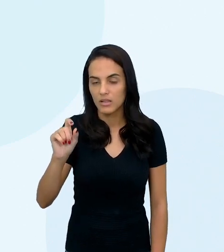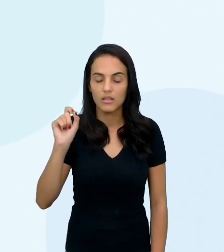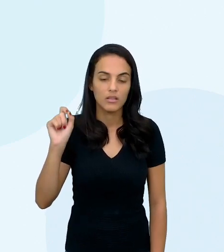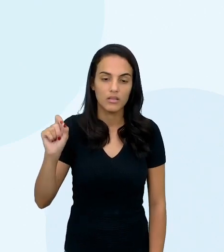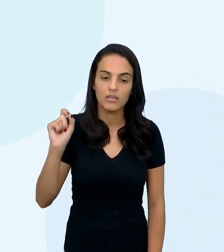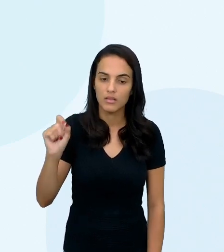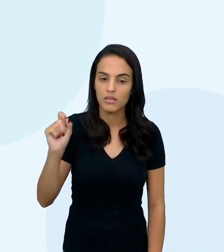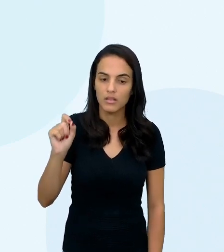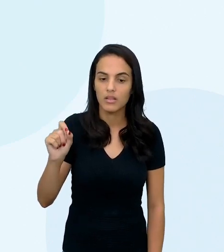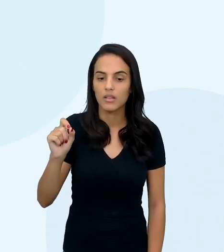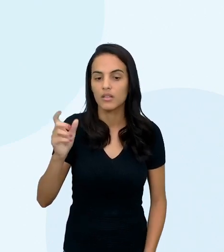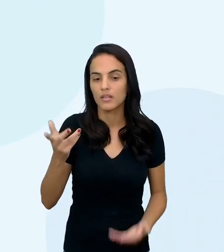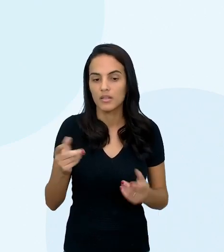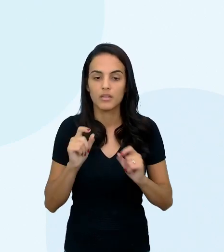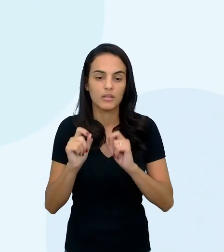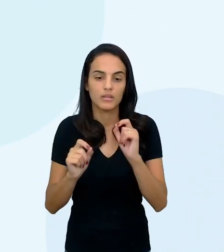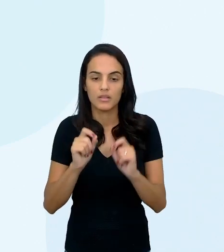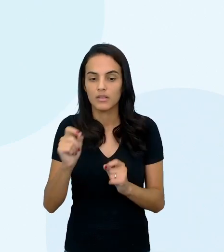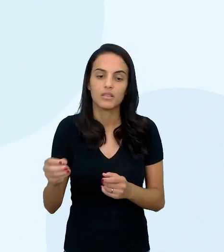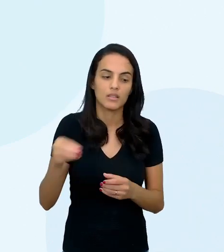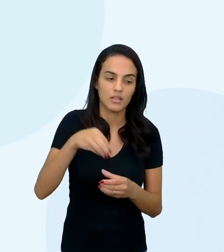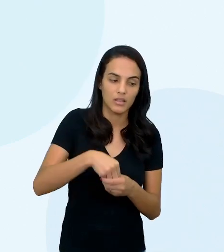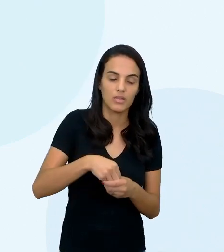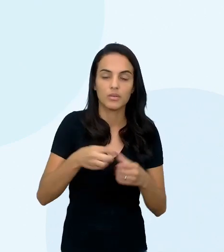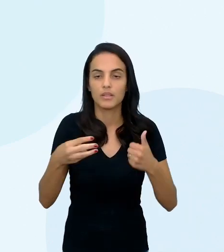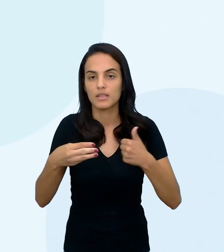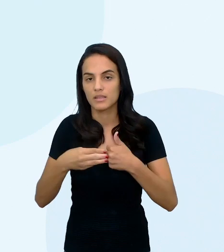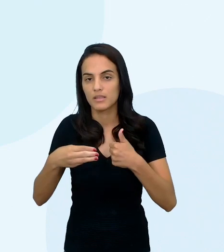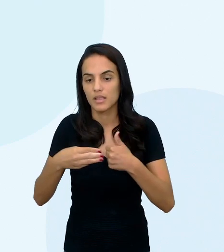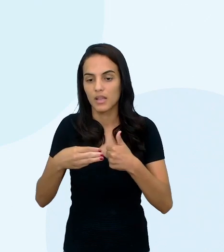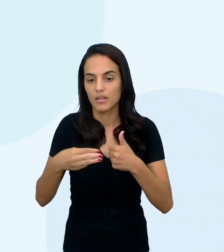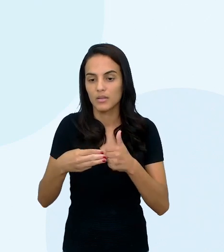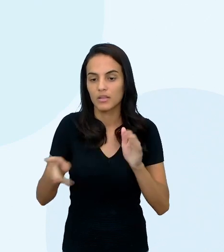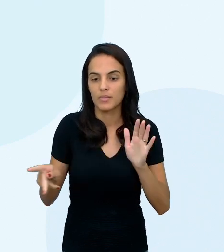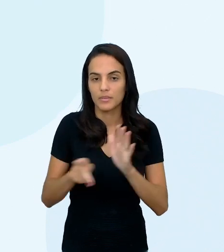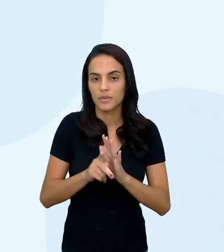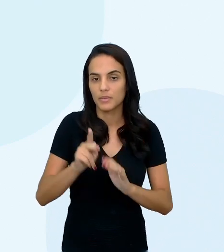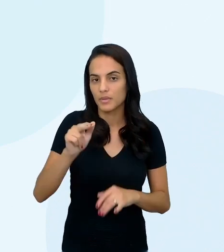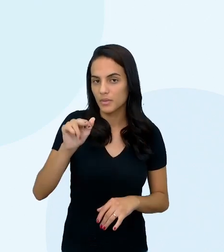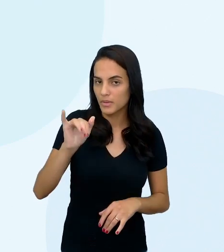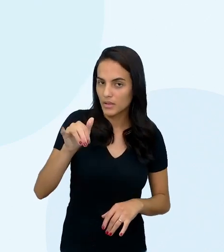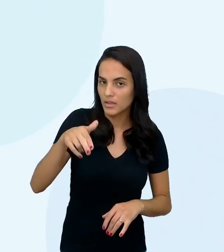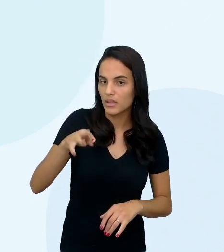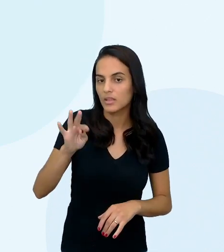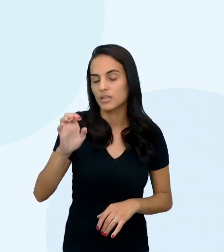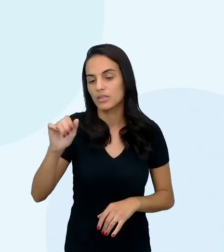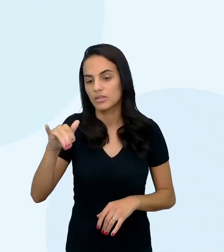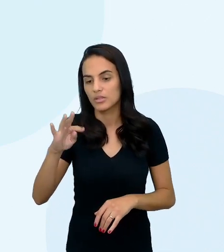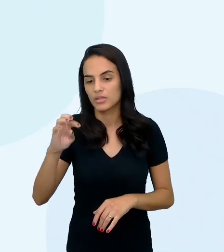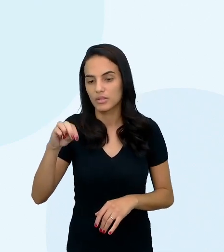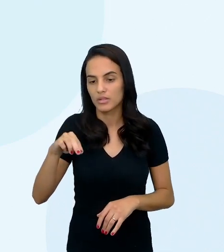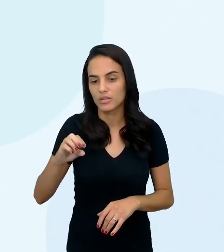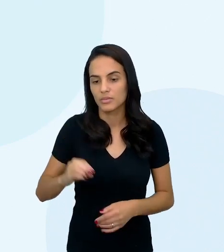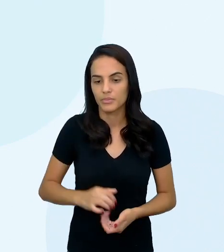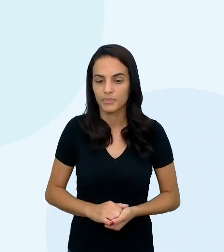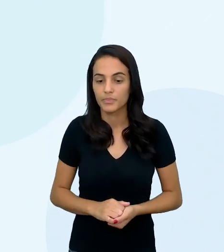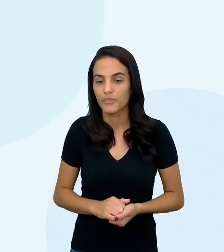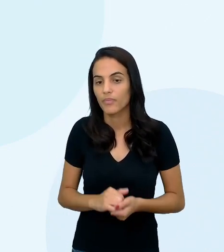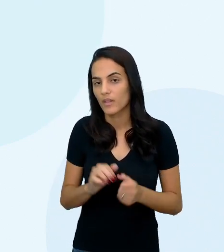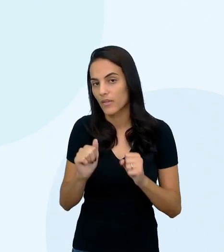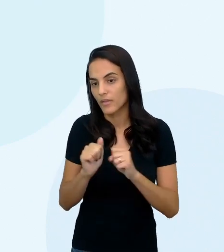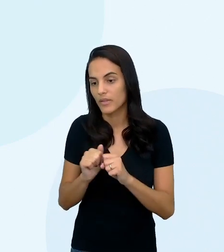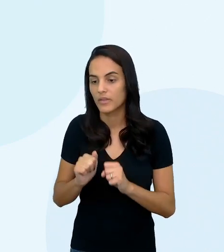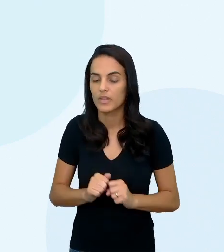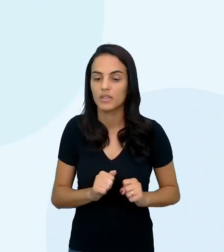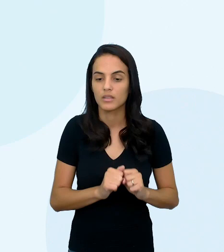as microvilosidades presentes nas células do intestino. E são essas microvilosidades que vão fazer